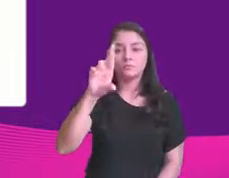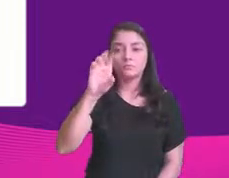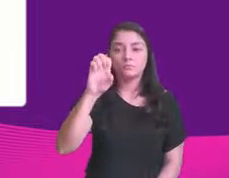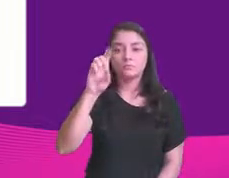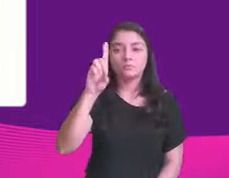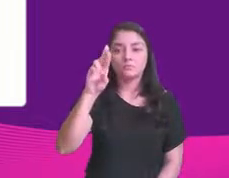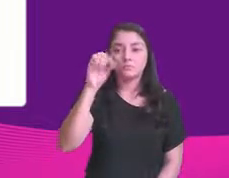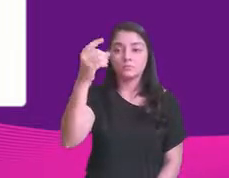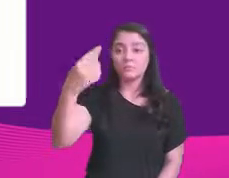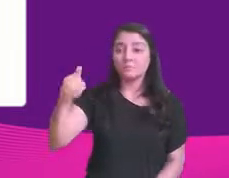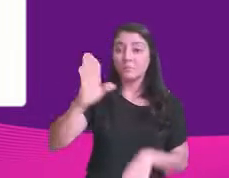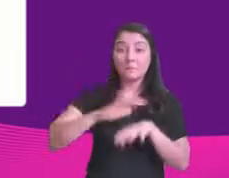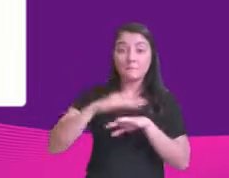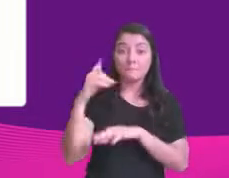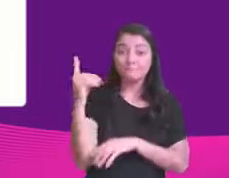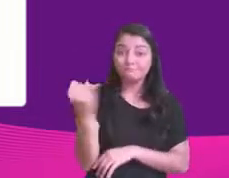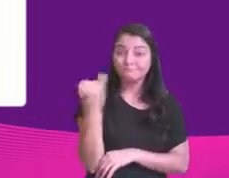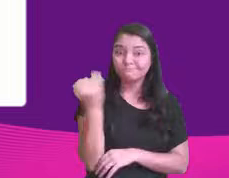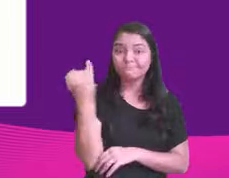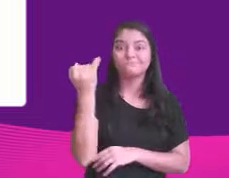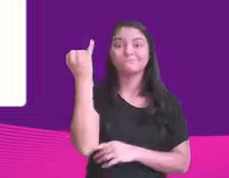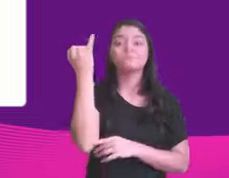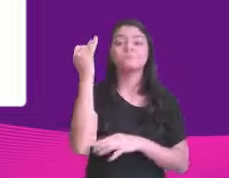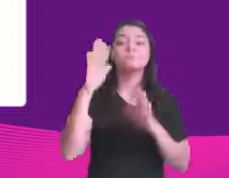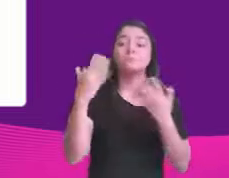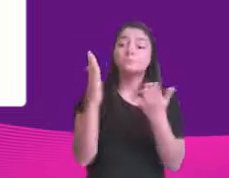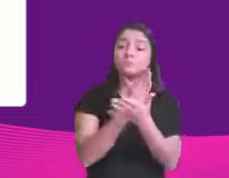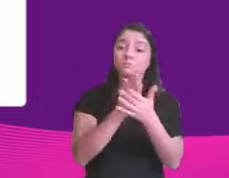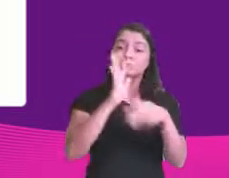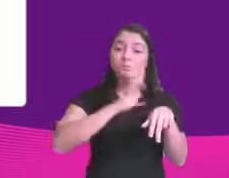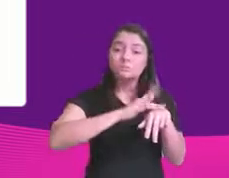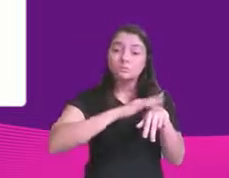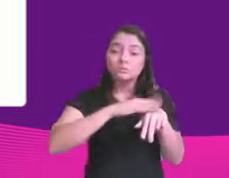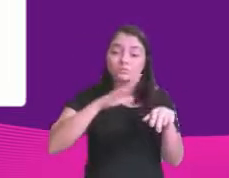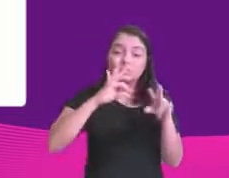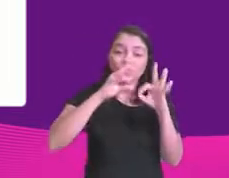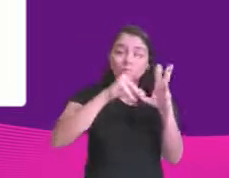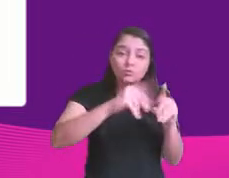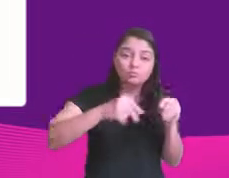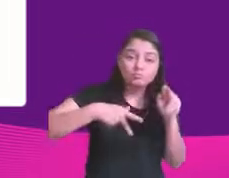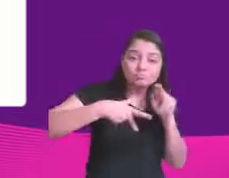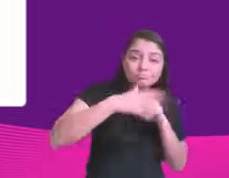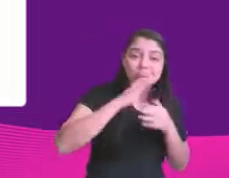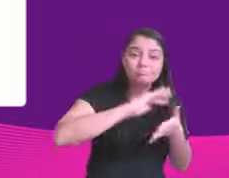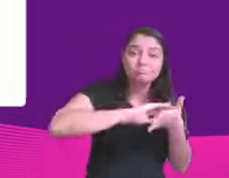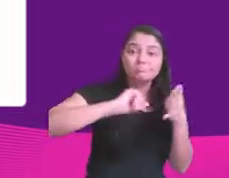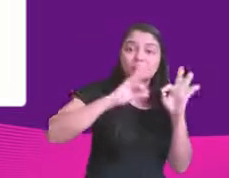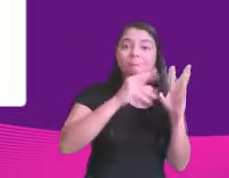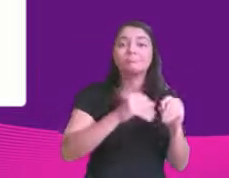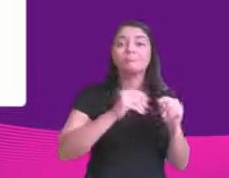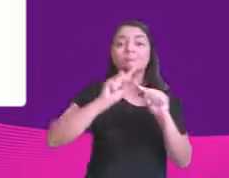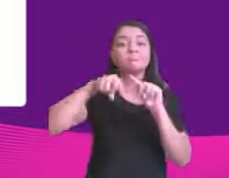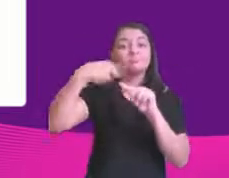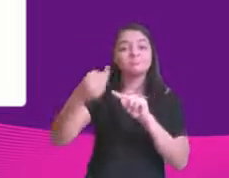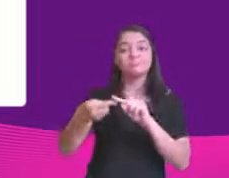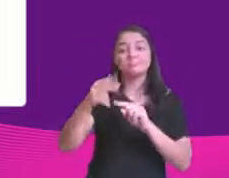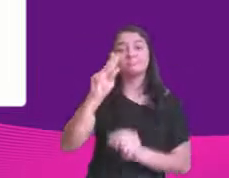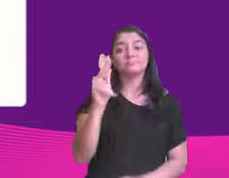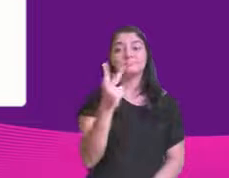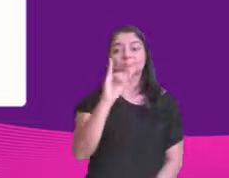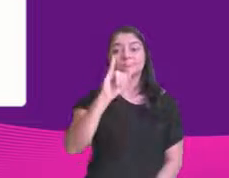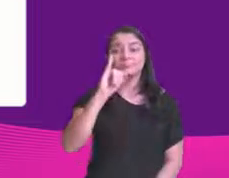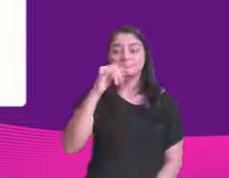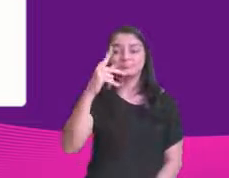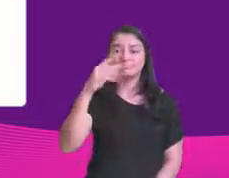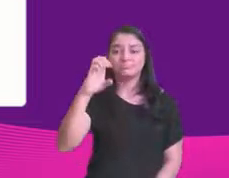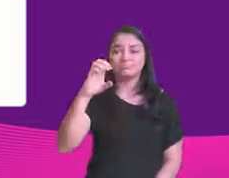importante, então pacientes que não são levados à citorredução completa são pacientes que provavelmente não vão ter benefício da hipertermoquimioterapia. Em câncer de